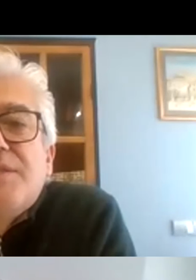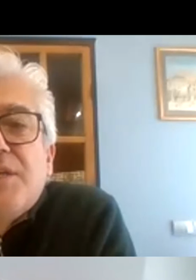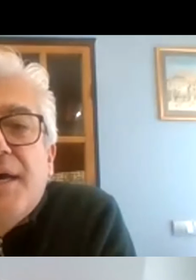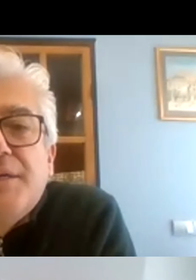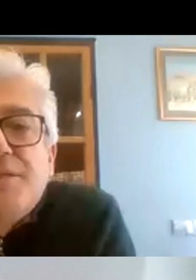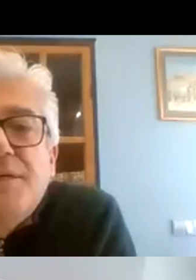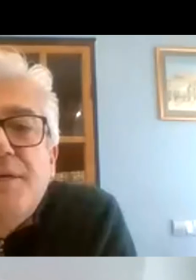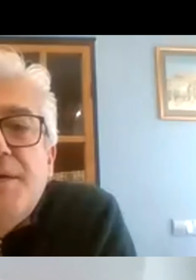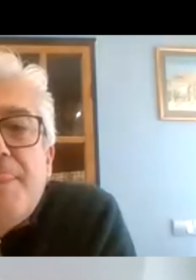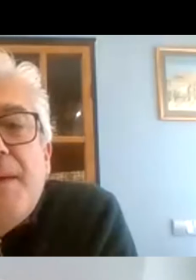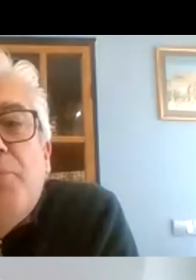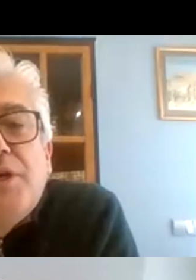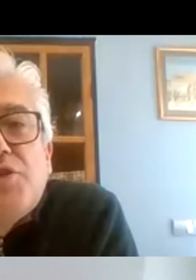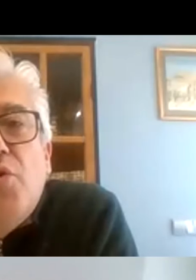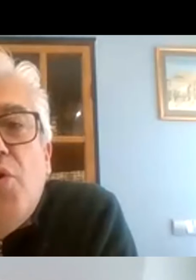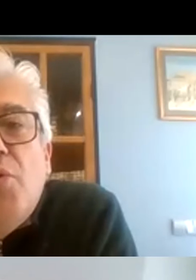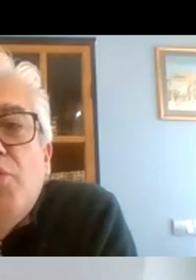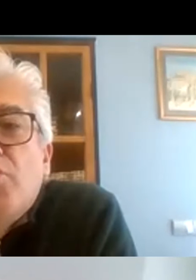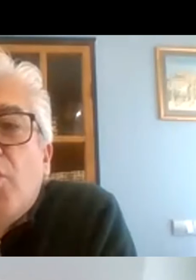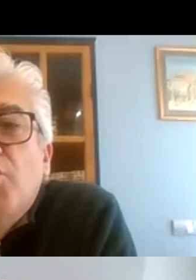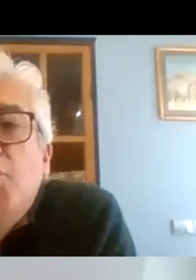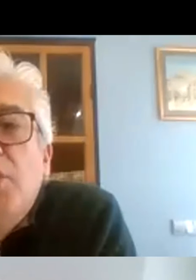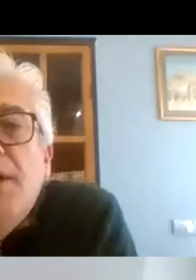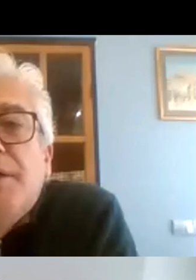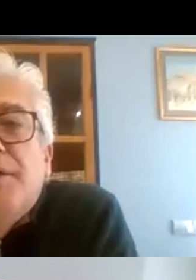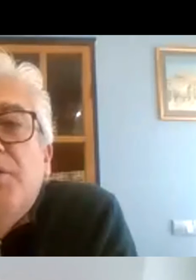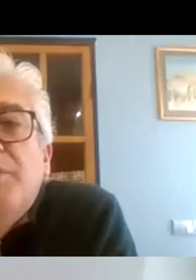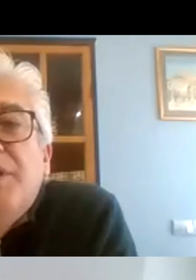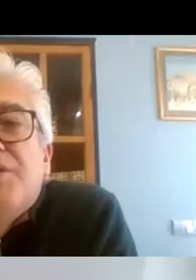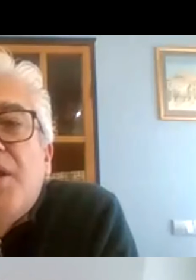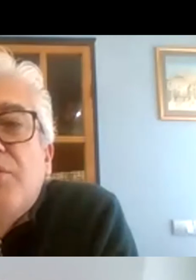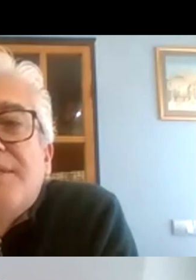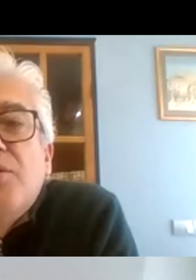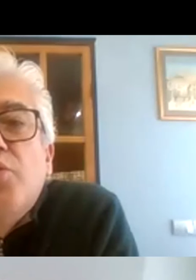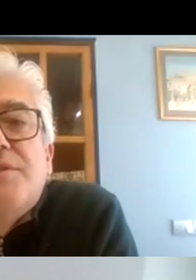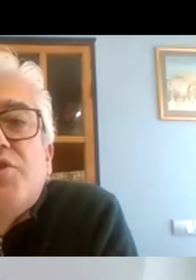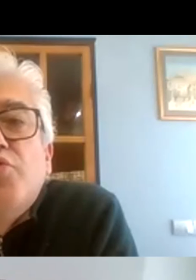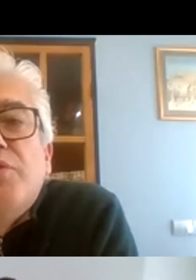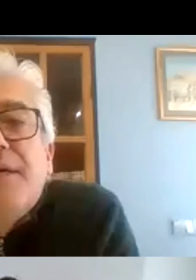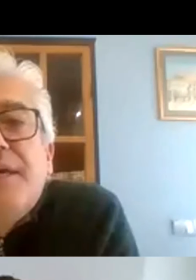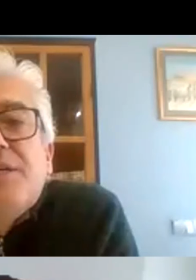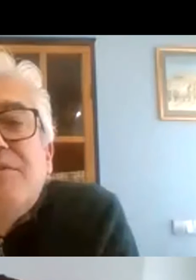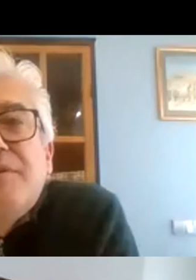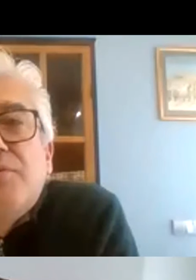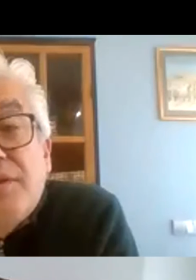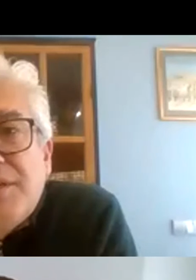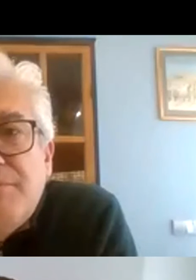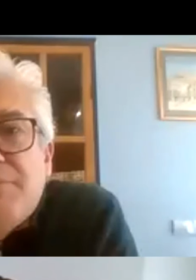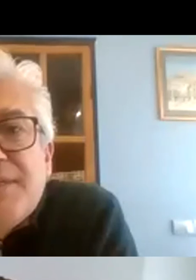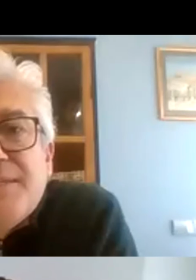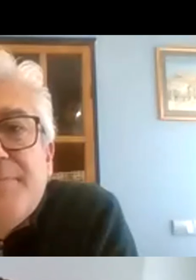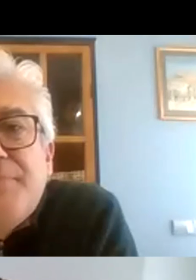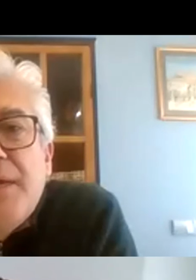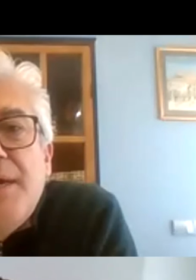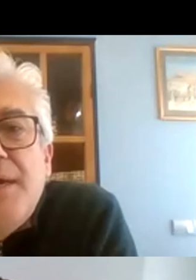em doenças raras. É, pois, com muito orgulho que o Ministério da Saúde se junta a este evento através da